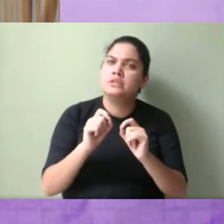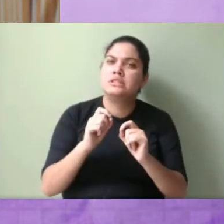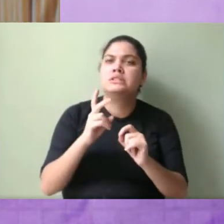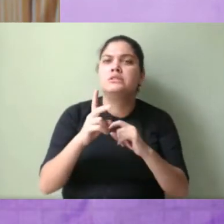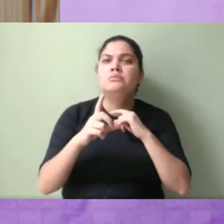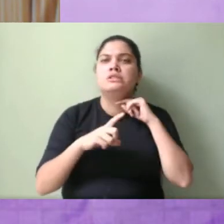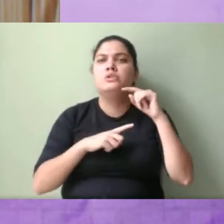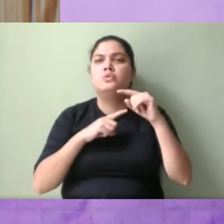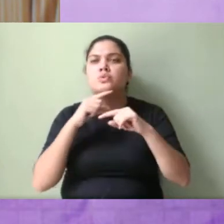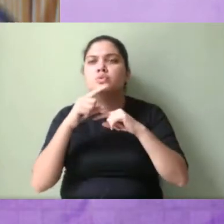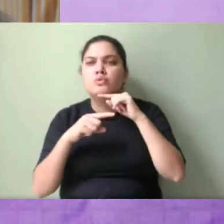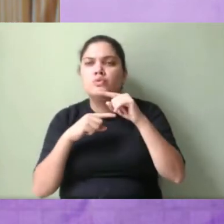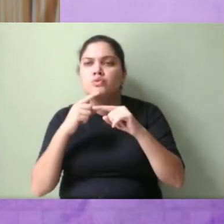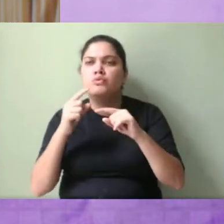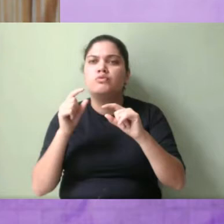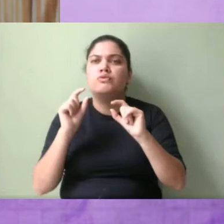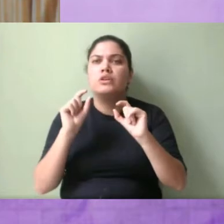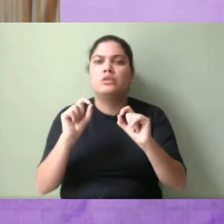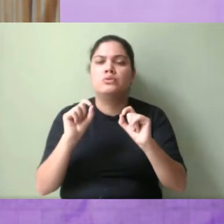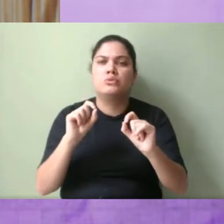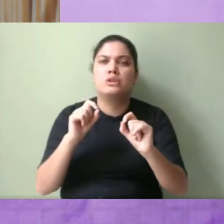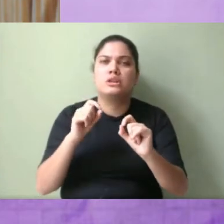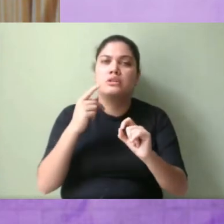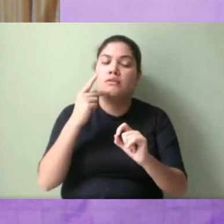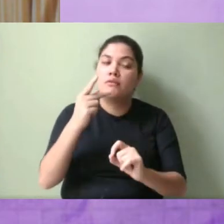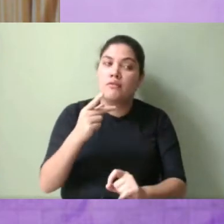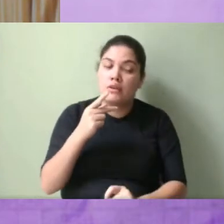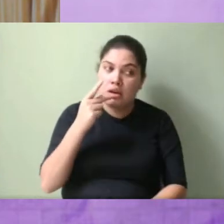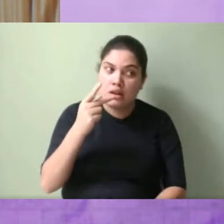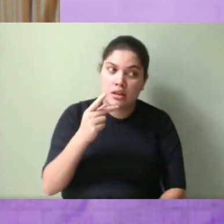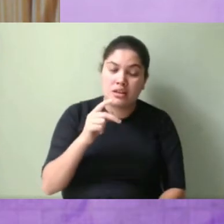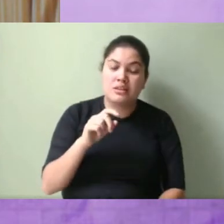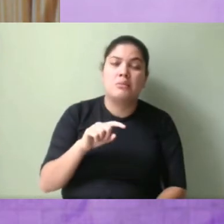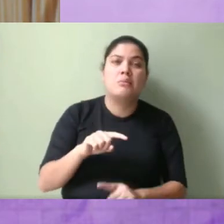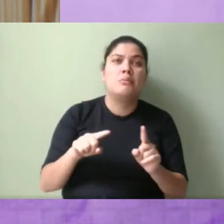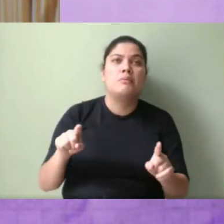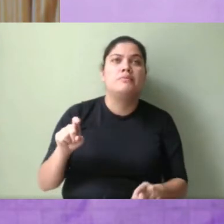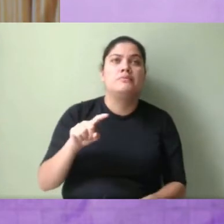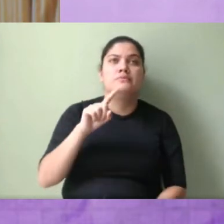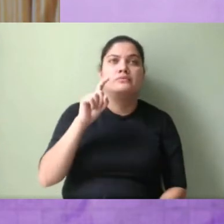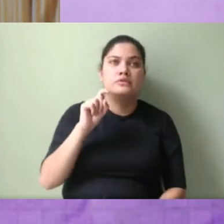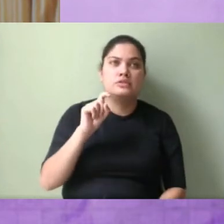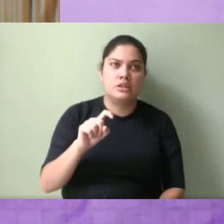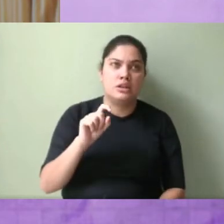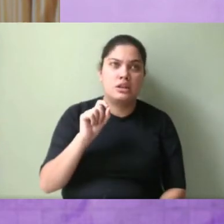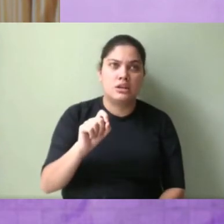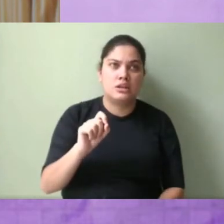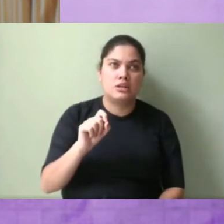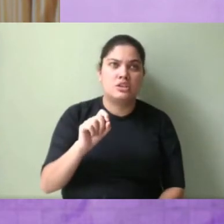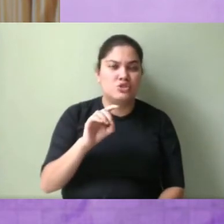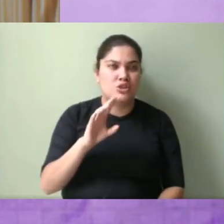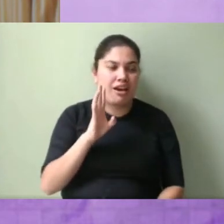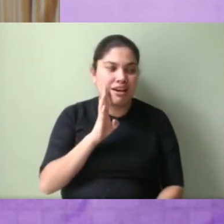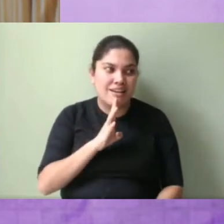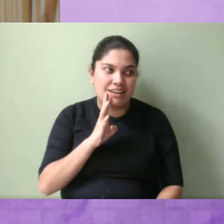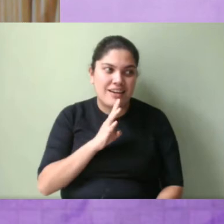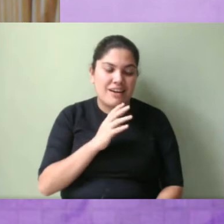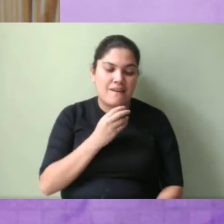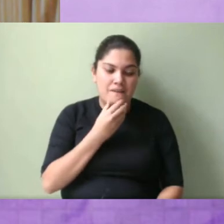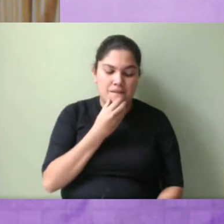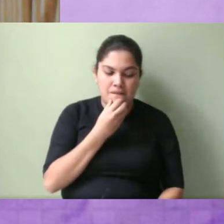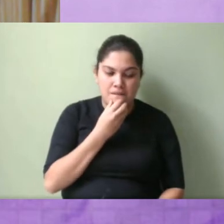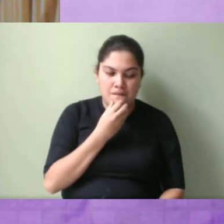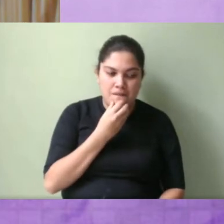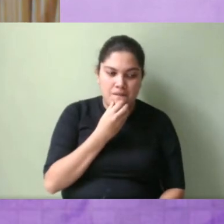que está acontecendo, E uma coisa que sempre acontece, elas sempre têm dúvidas do que